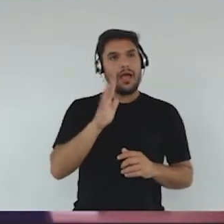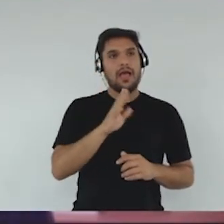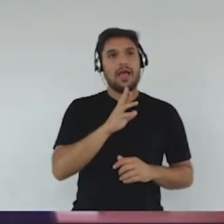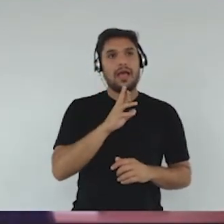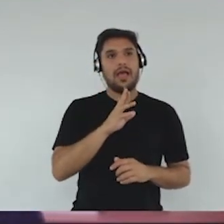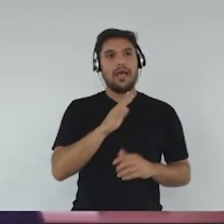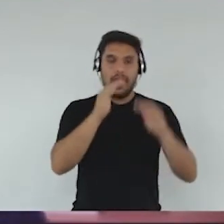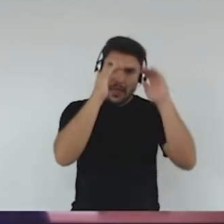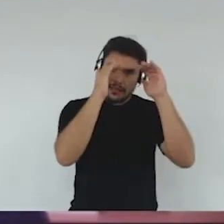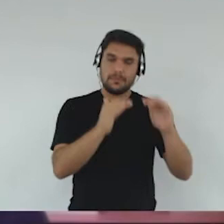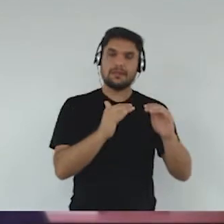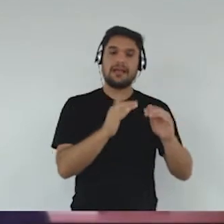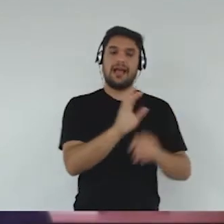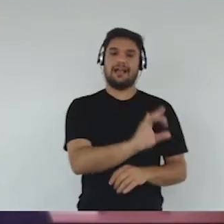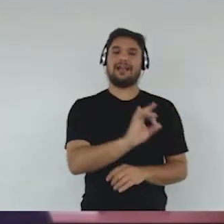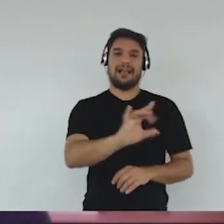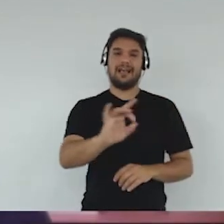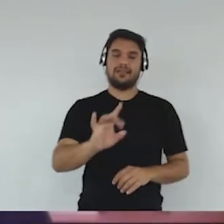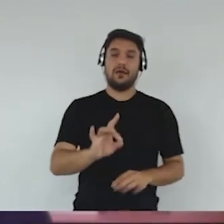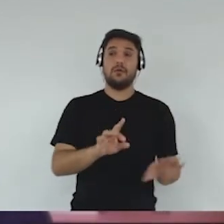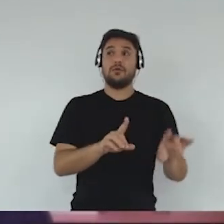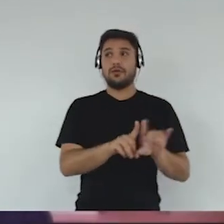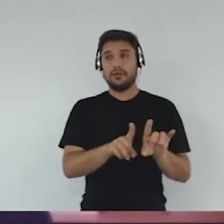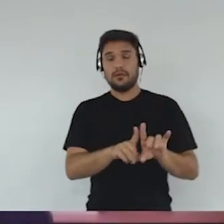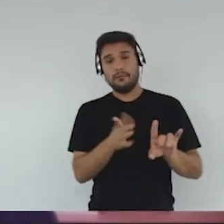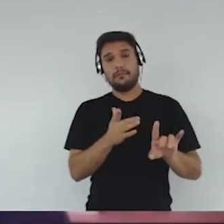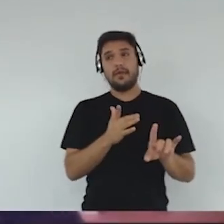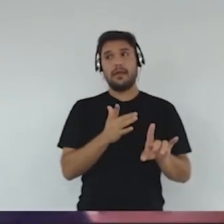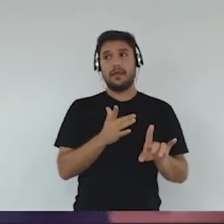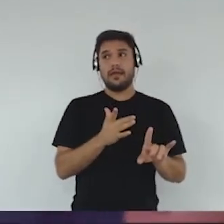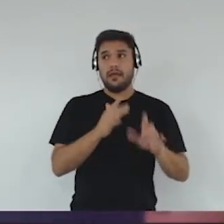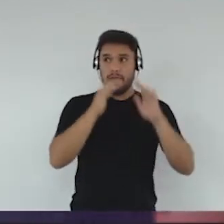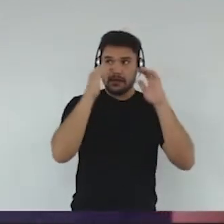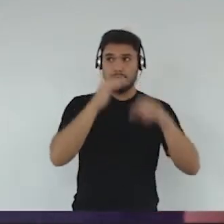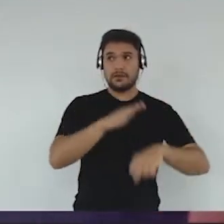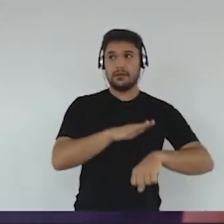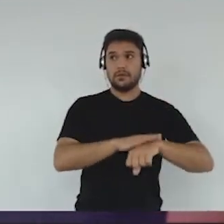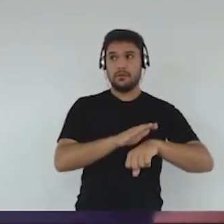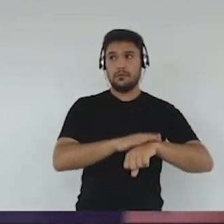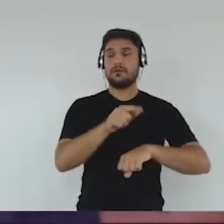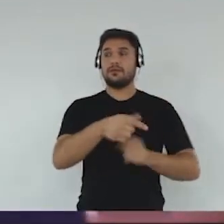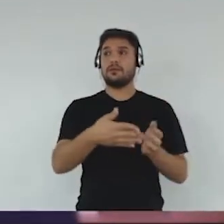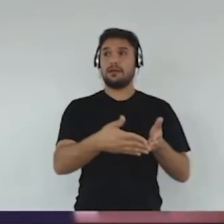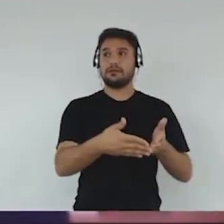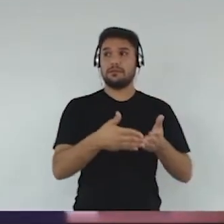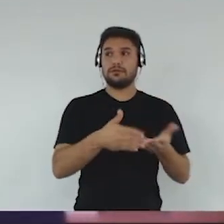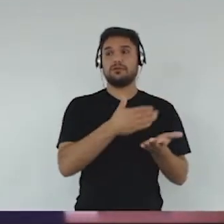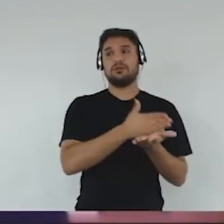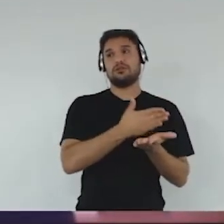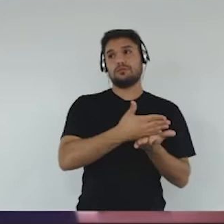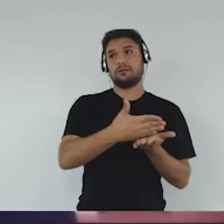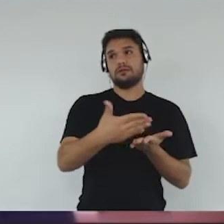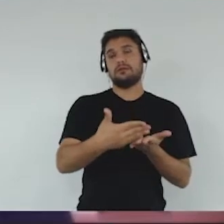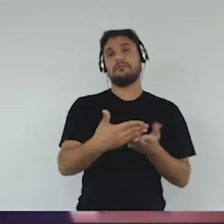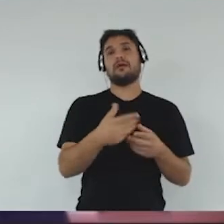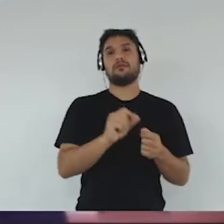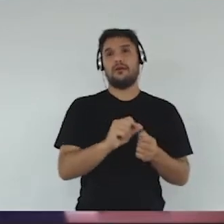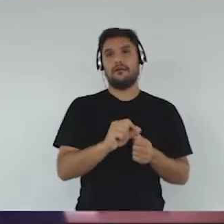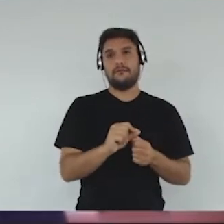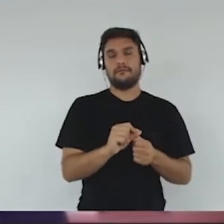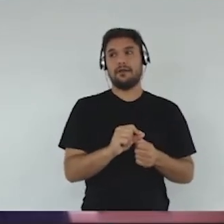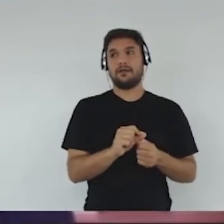cada caso e sempre atentando também para o momento em que esse pedido de parcelamento é formulado, o